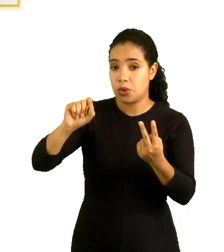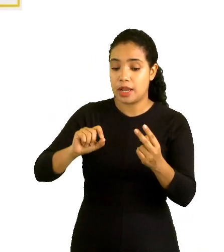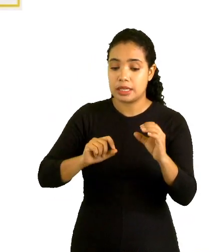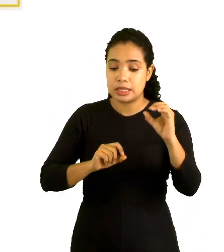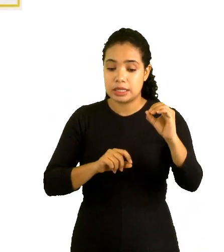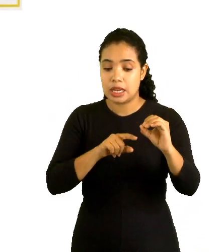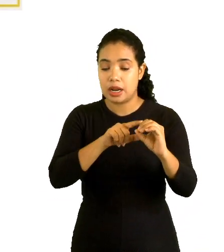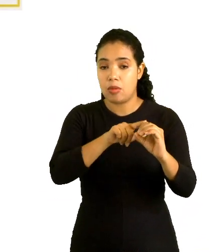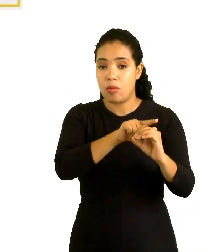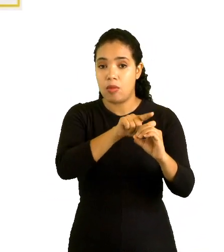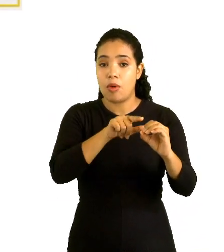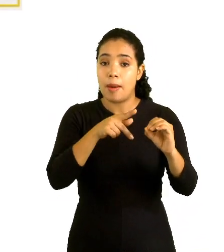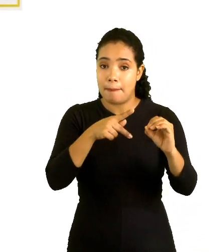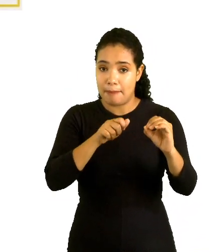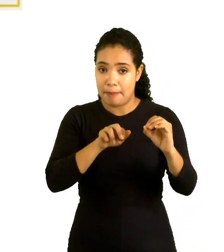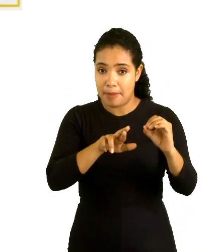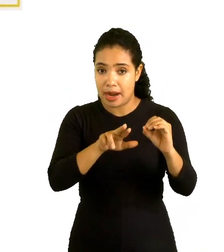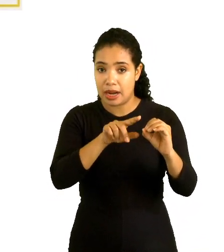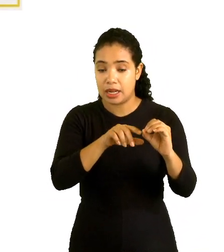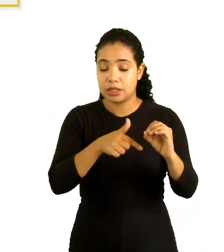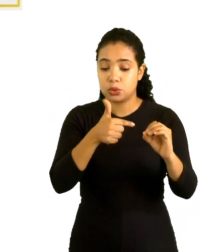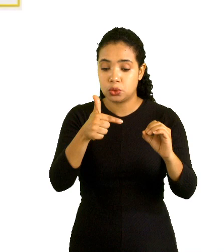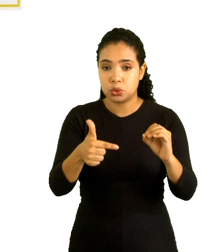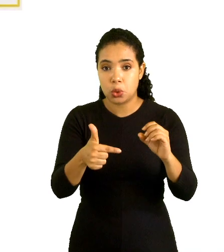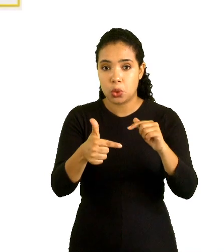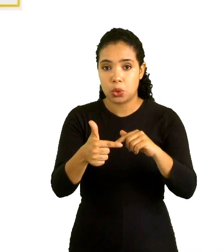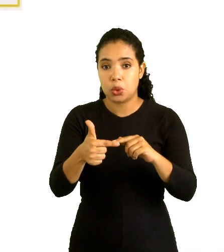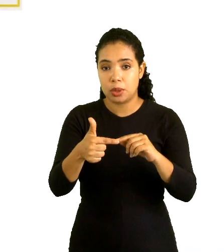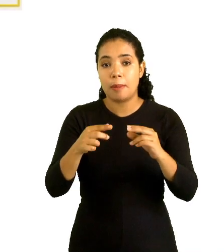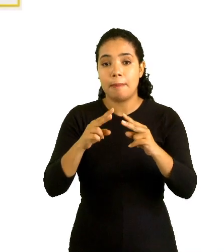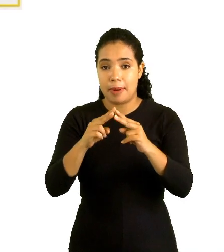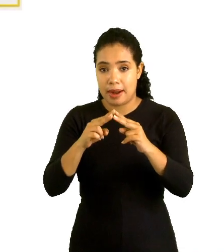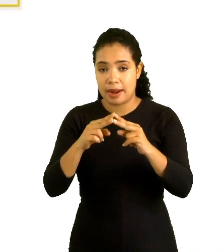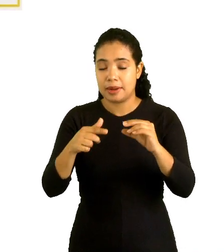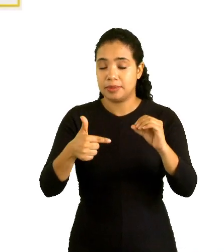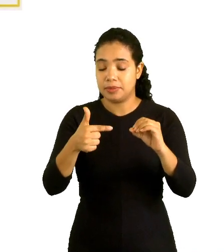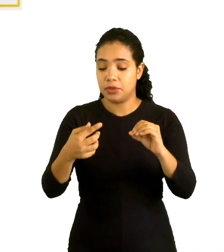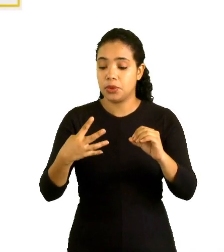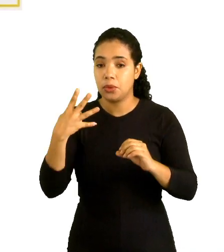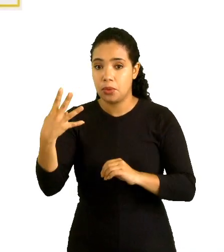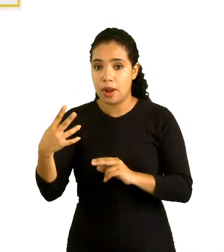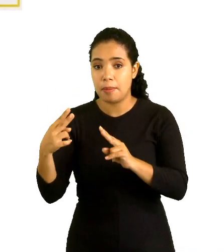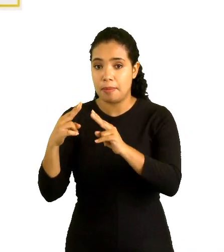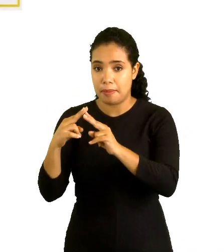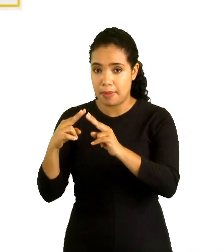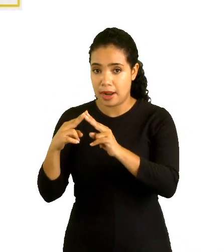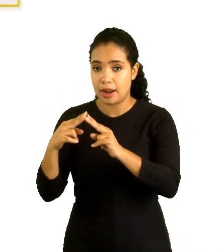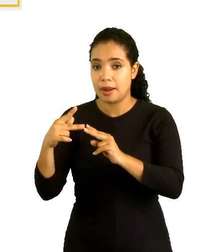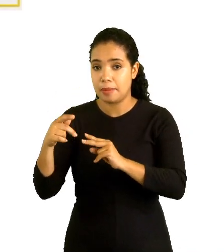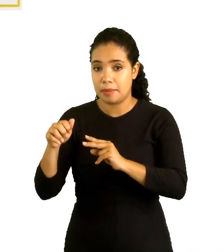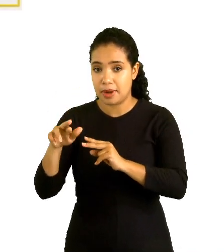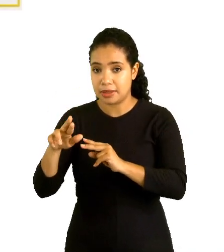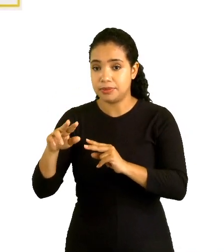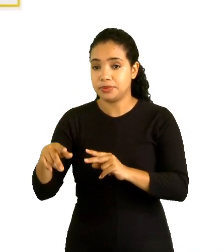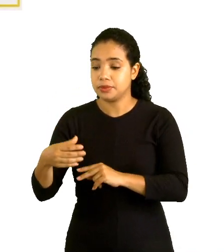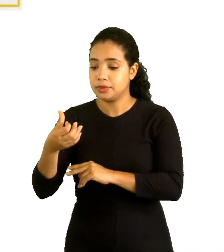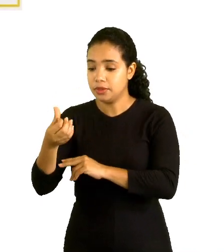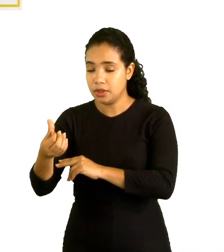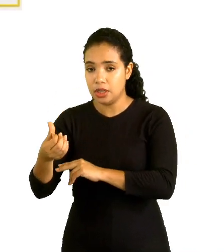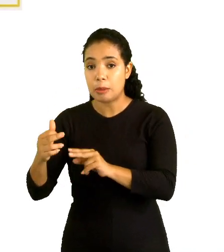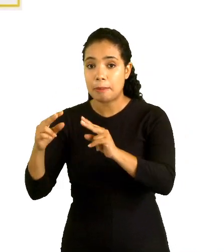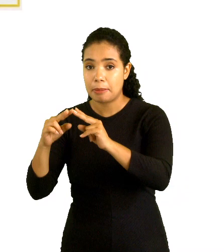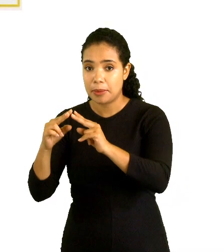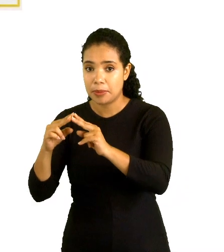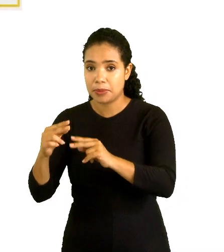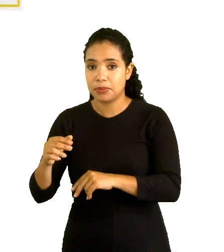zero é um número par. O dois é um número par. O quatro é um número par. O seis é um número